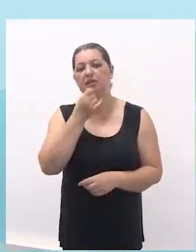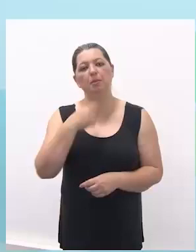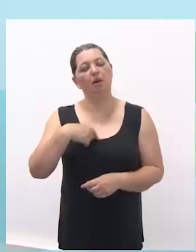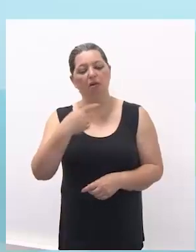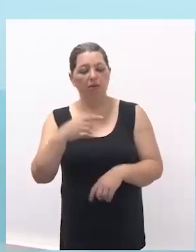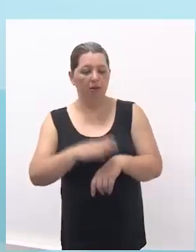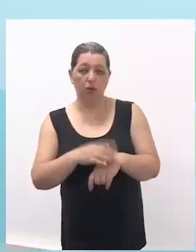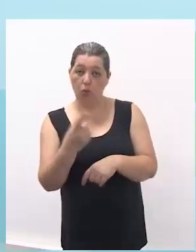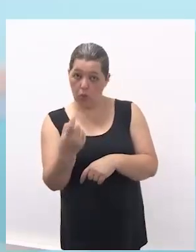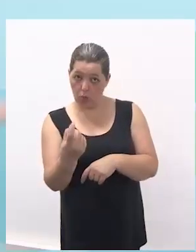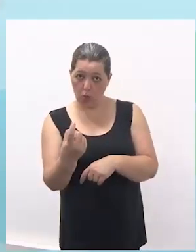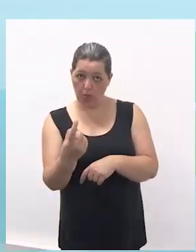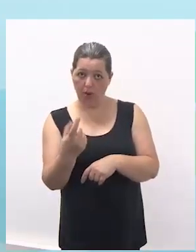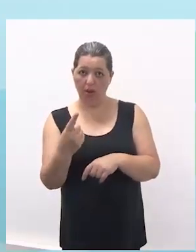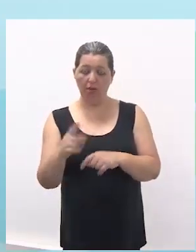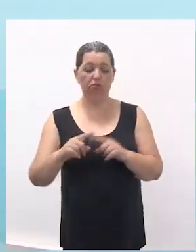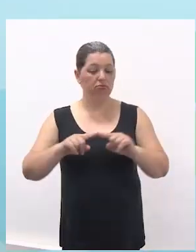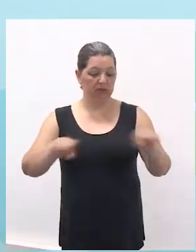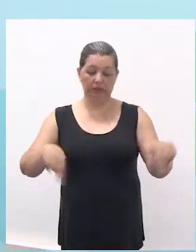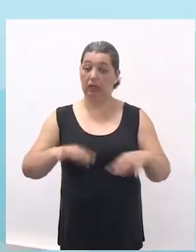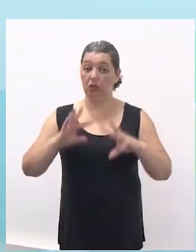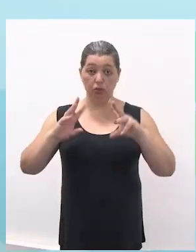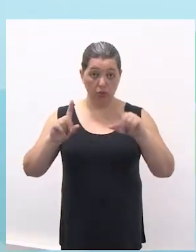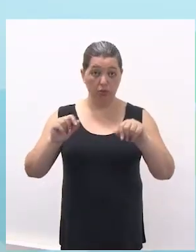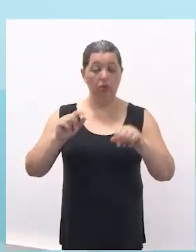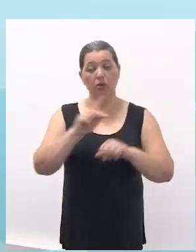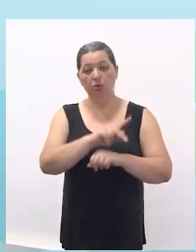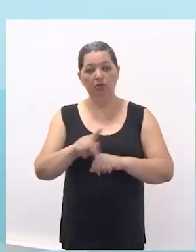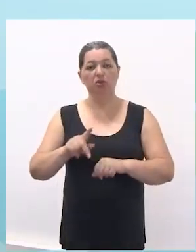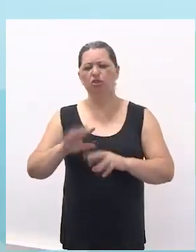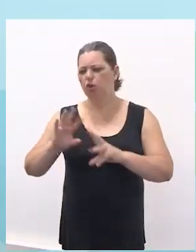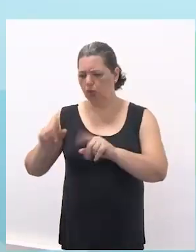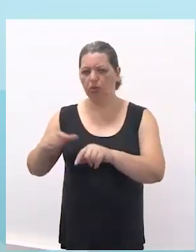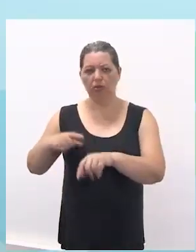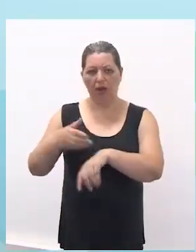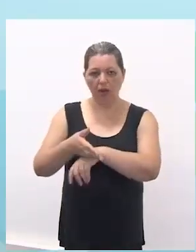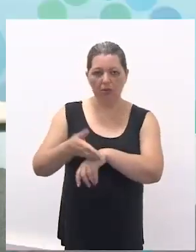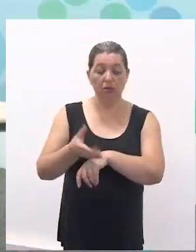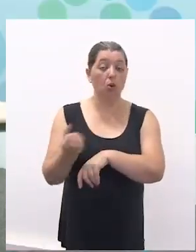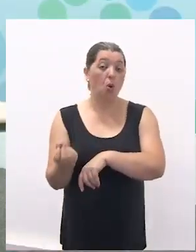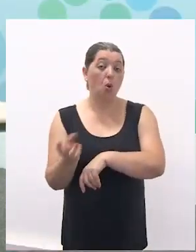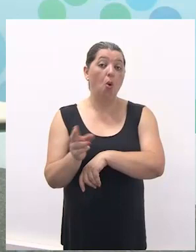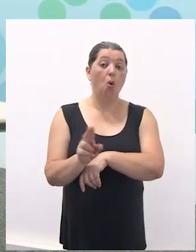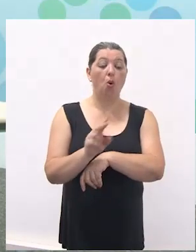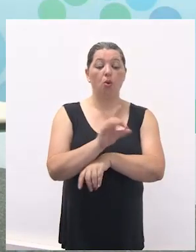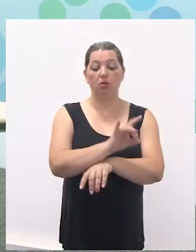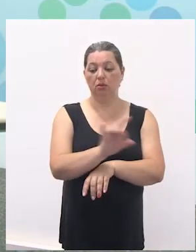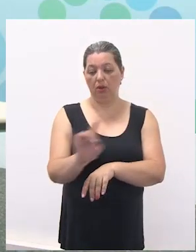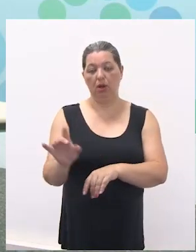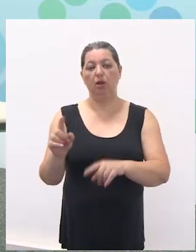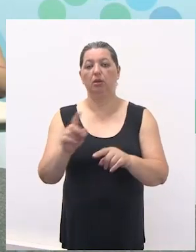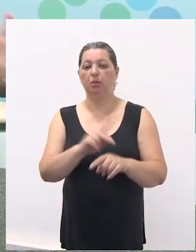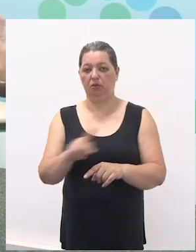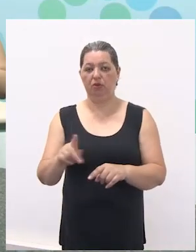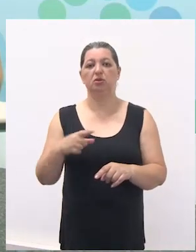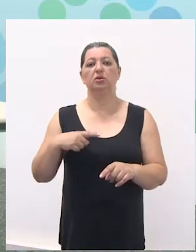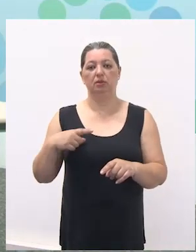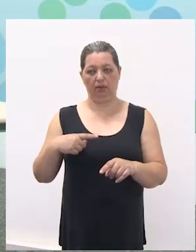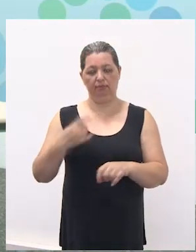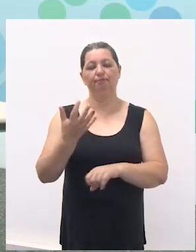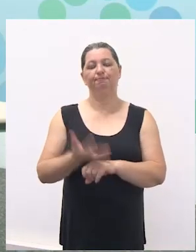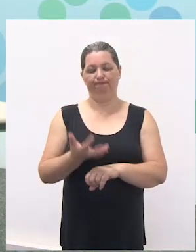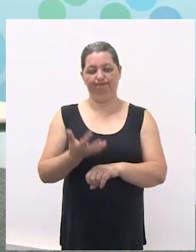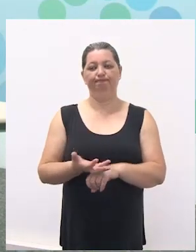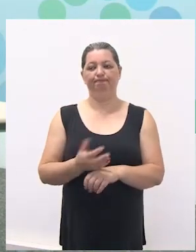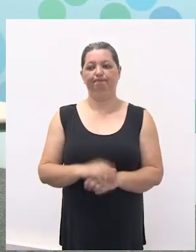vai ser para a sala inteira e todos os professores têm acesso? Ou cada professor tem a sua sala? Cada professor tem a sua disciplina.